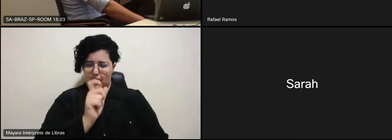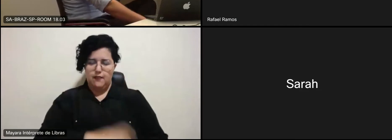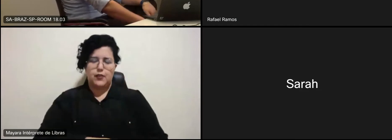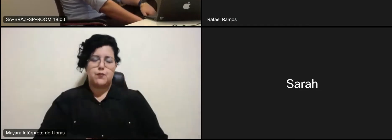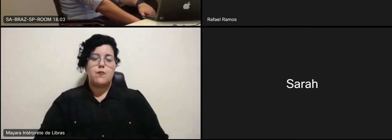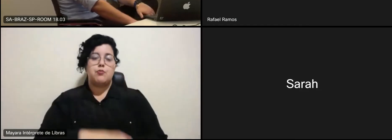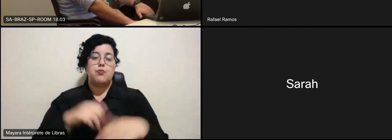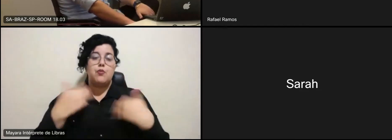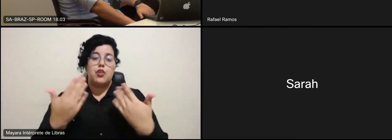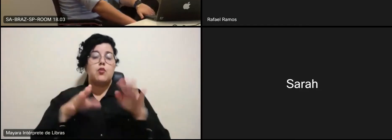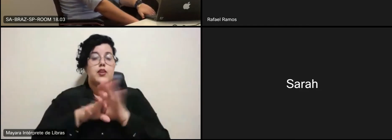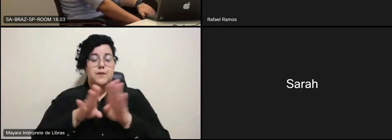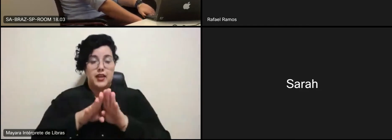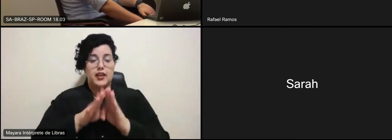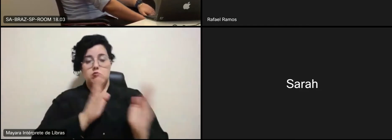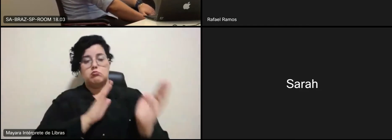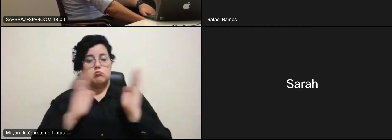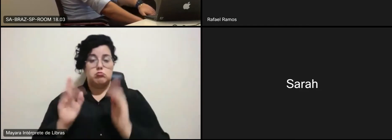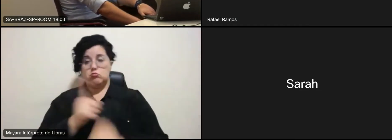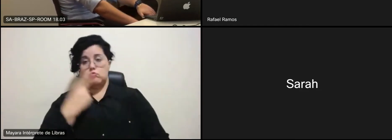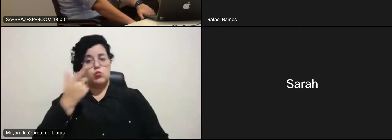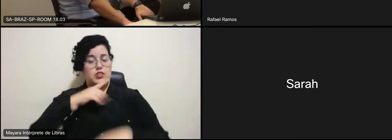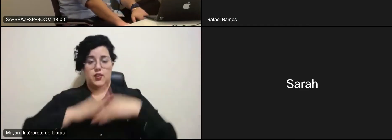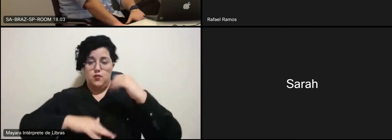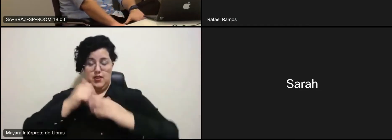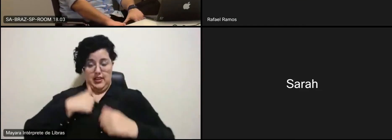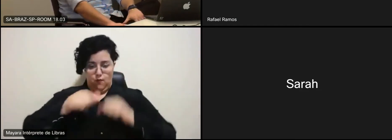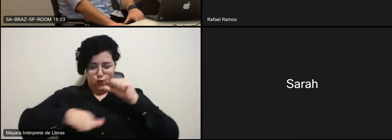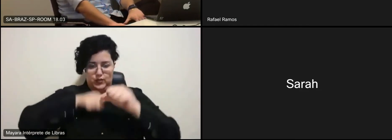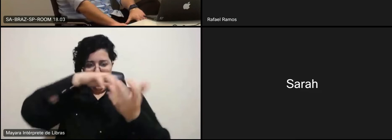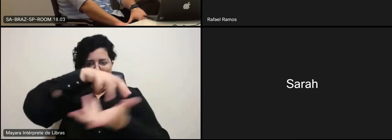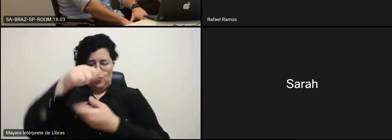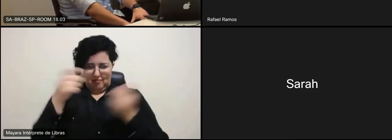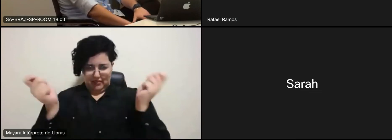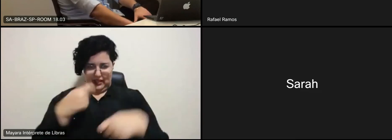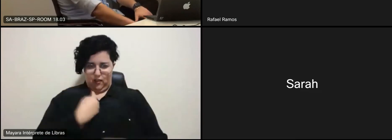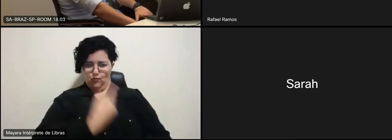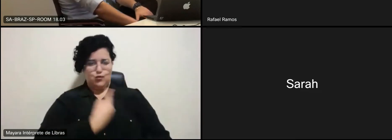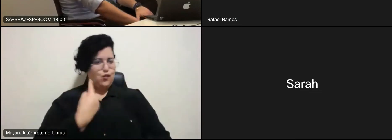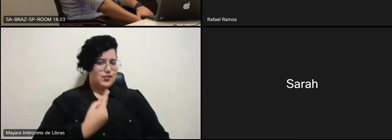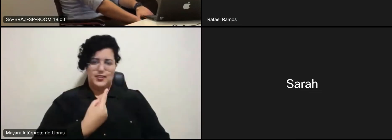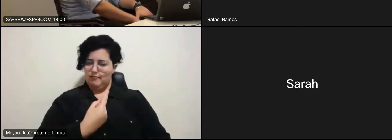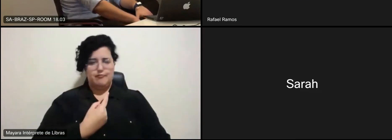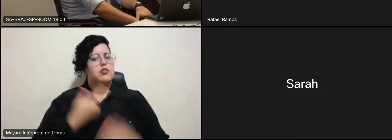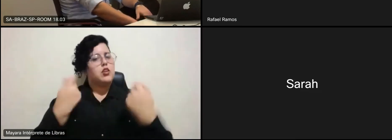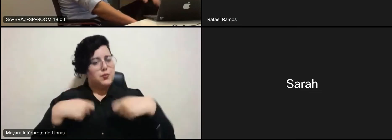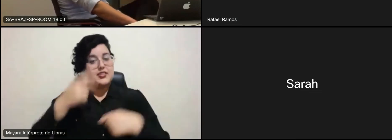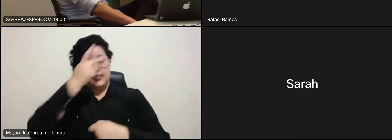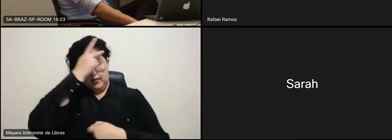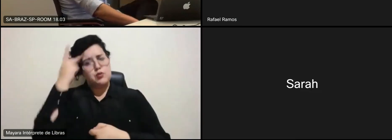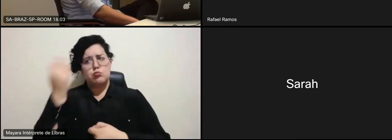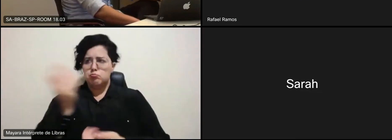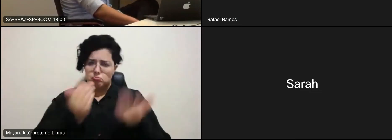a outra parte é que a gente não consegue mudar o mundo sozinho. Por mais que a gente queira, a gente não consegue. A gente pode estar